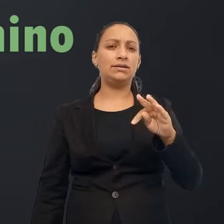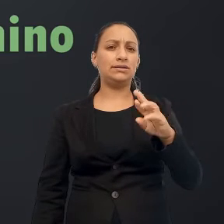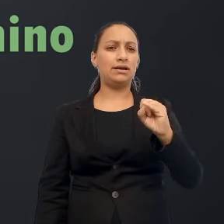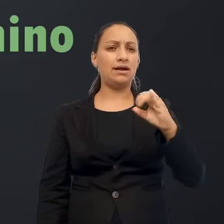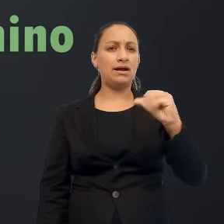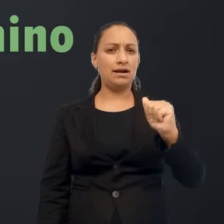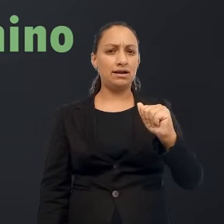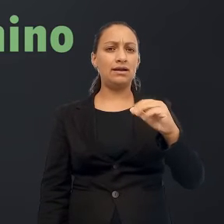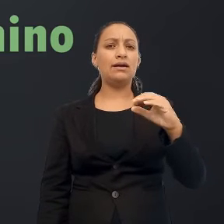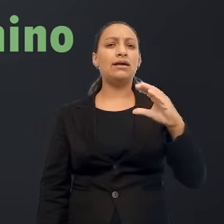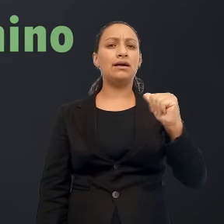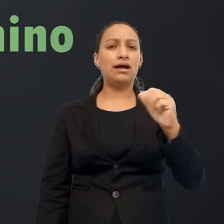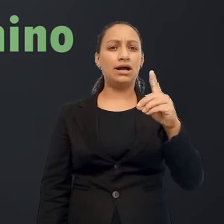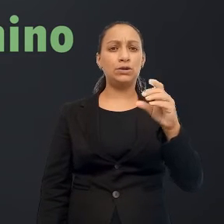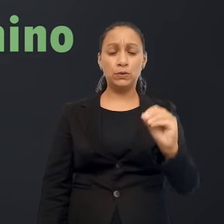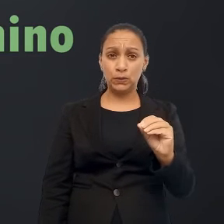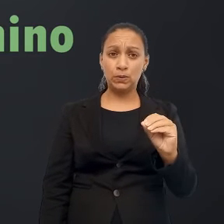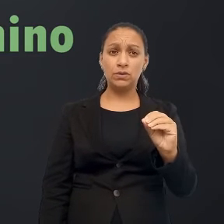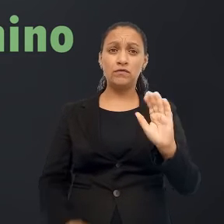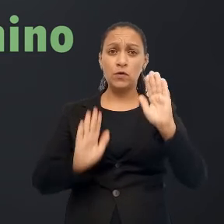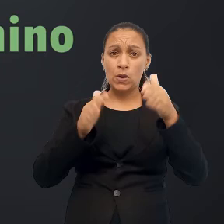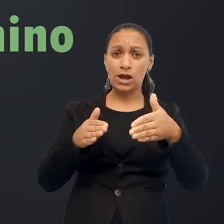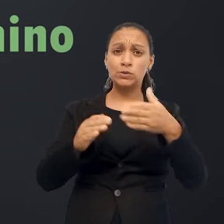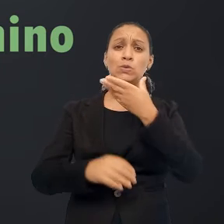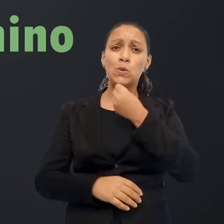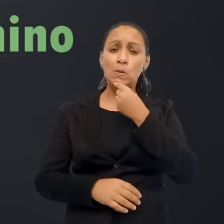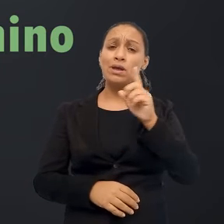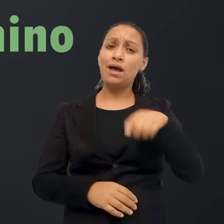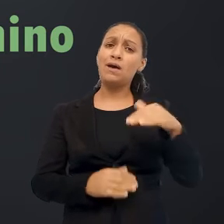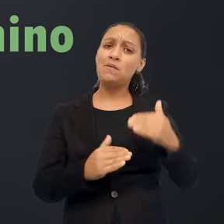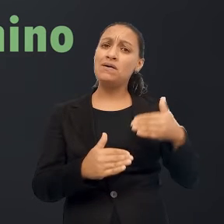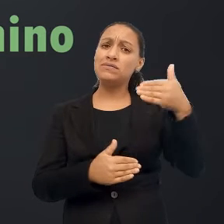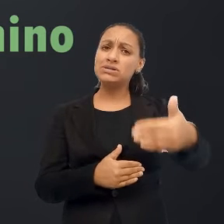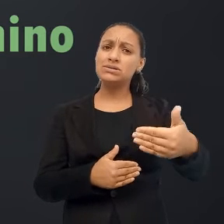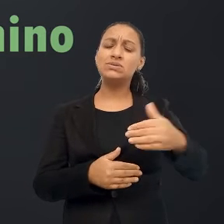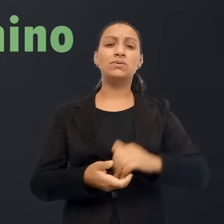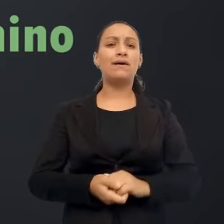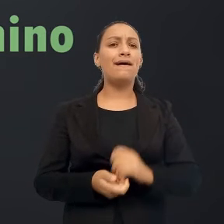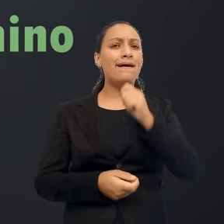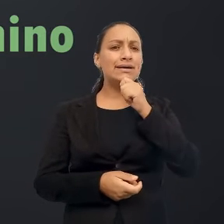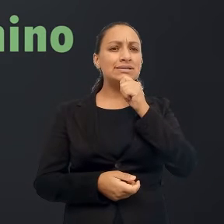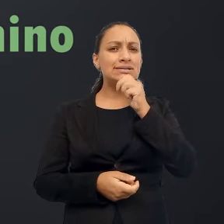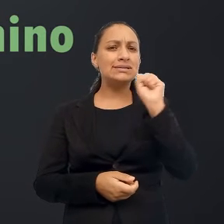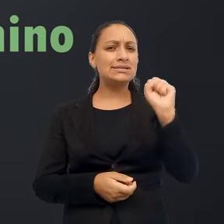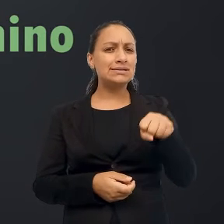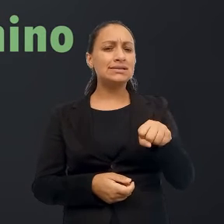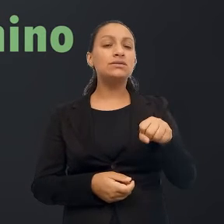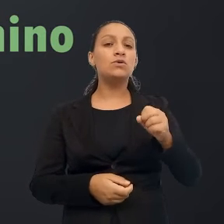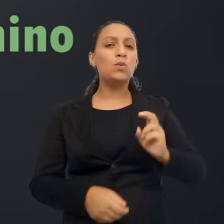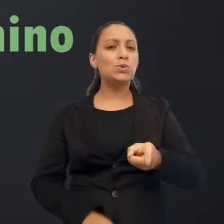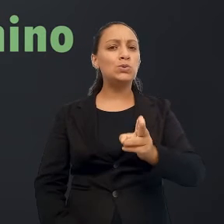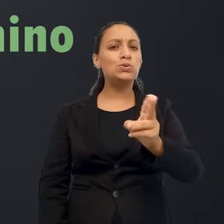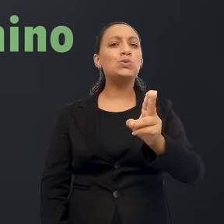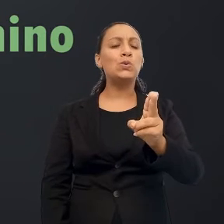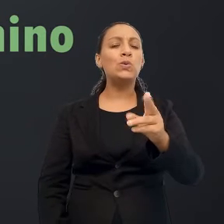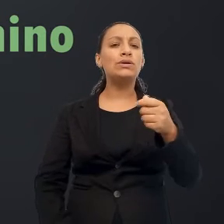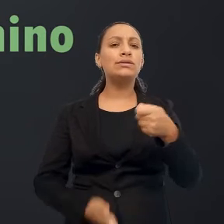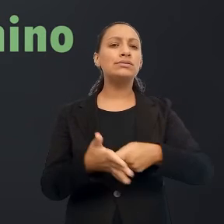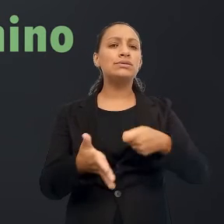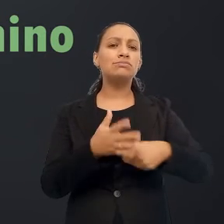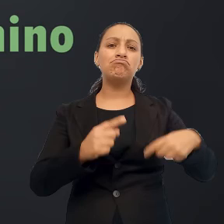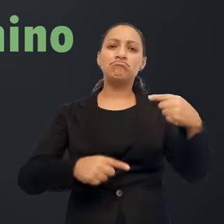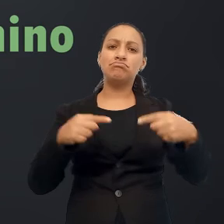poder do homem, é um grande avanço, né? Embora a gente ainda siga tentando fazer essas